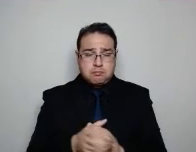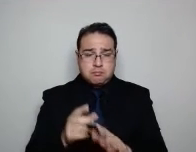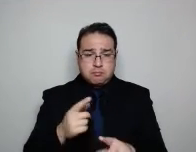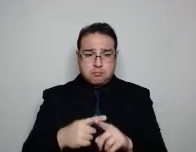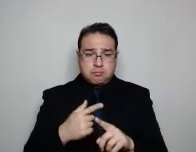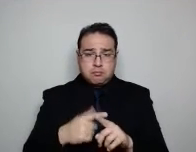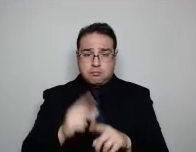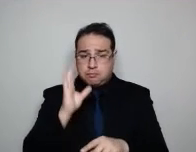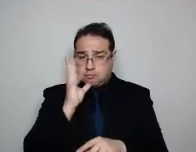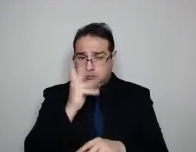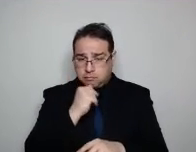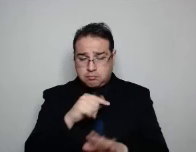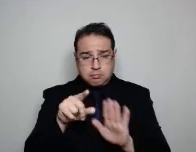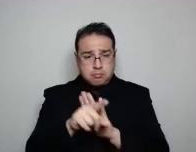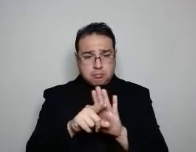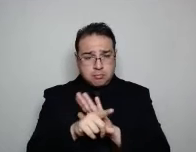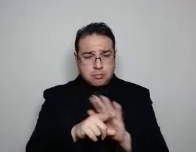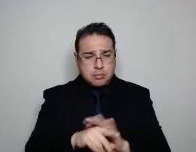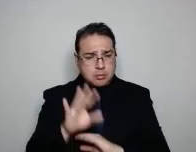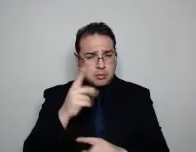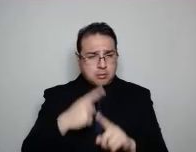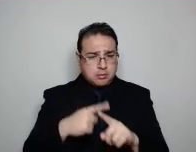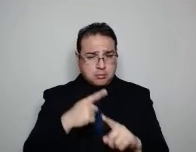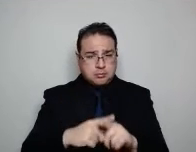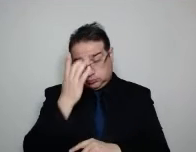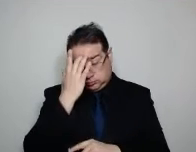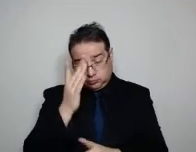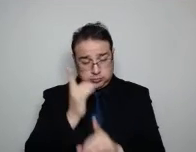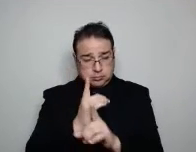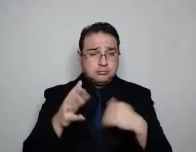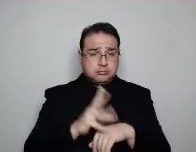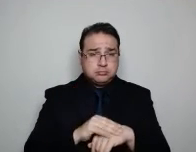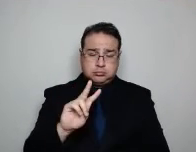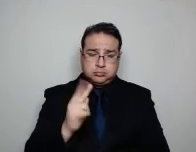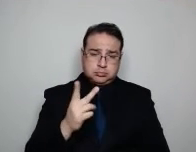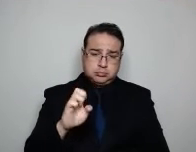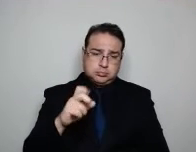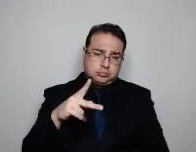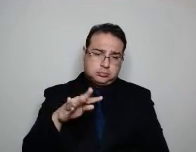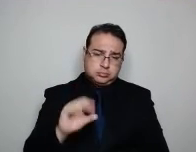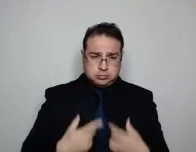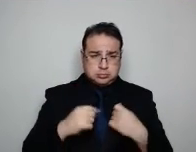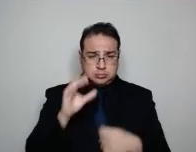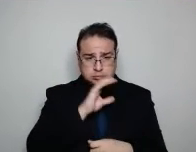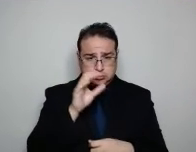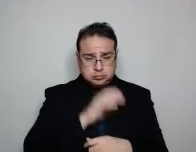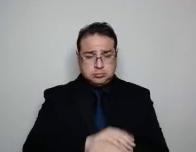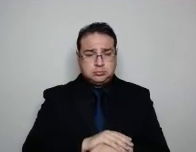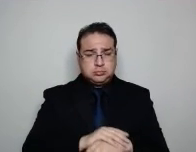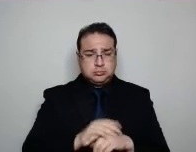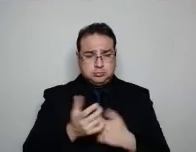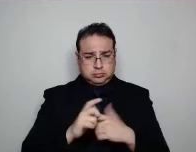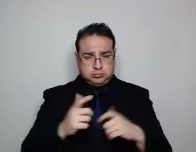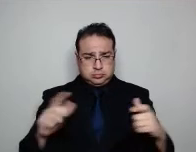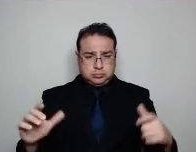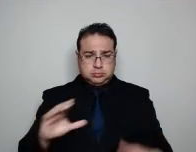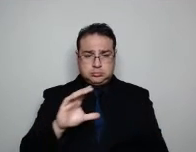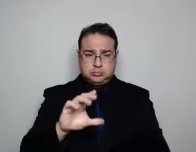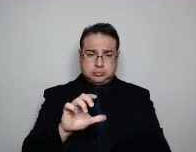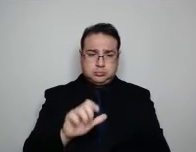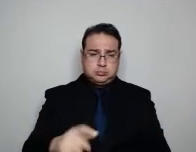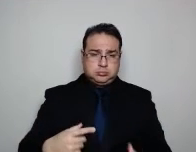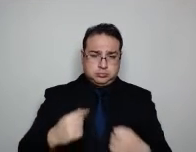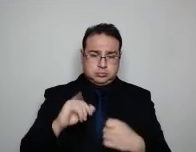muito fácil, que é o hepatocarcinoma, esse tumor começou a desenvolver rapidamente. E quando ela foi diagnosticada em